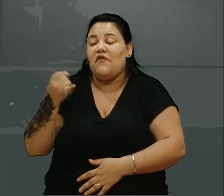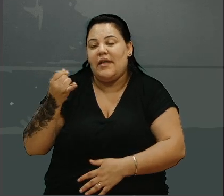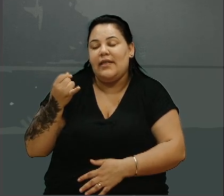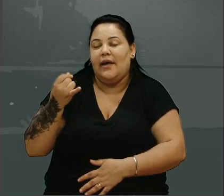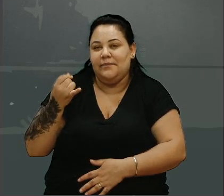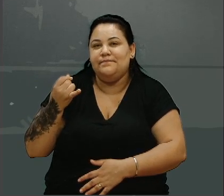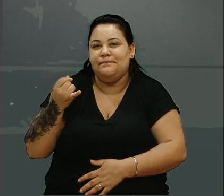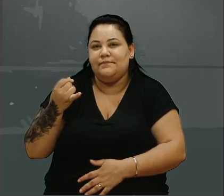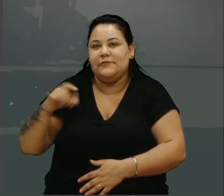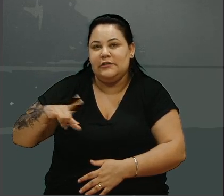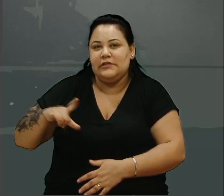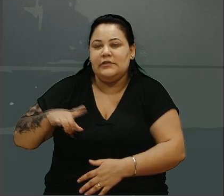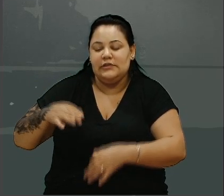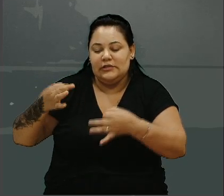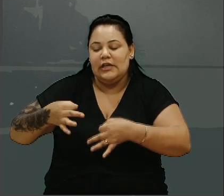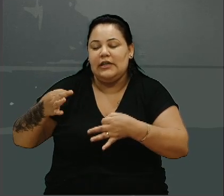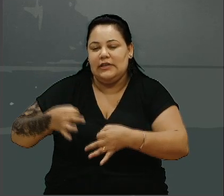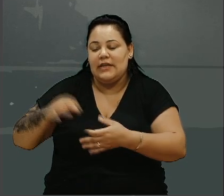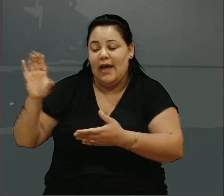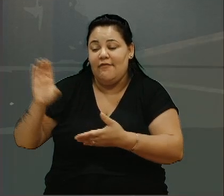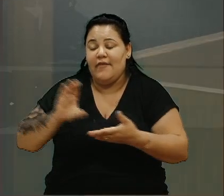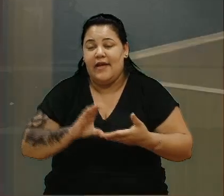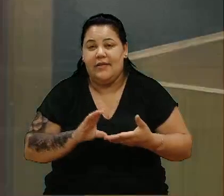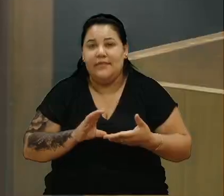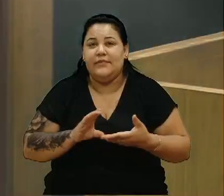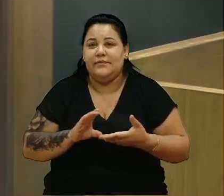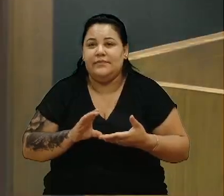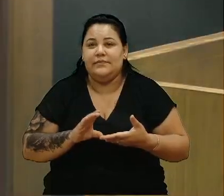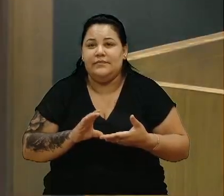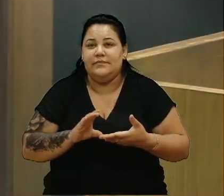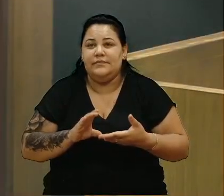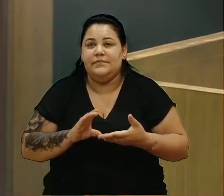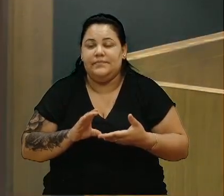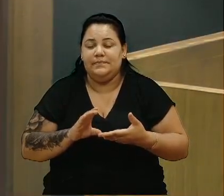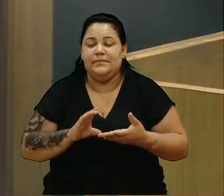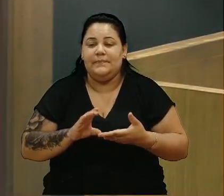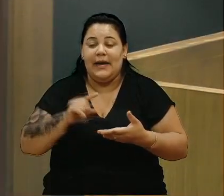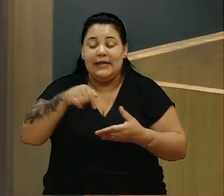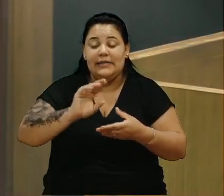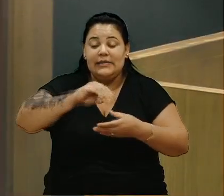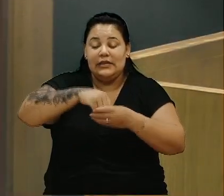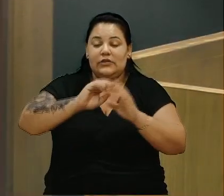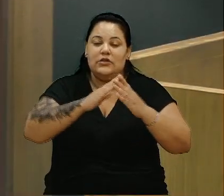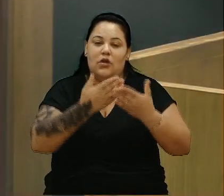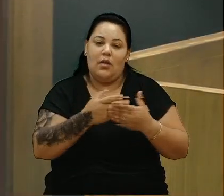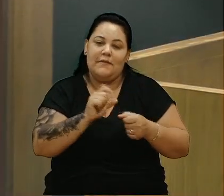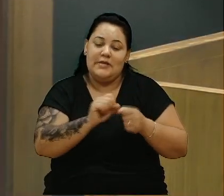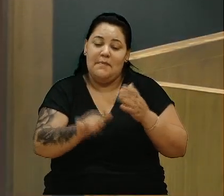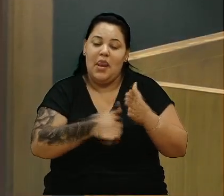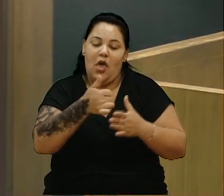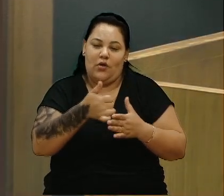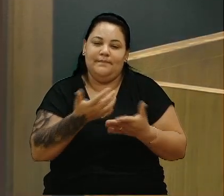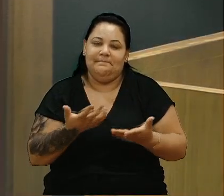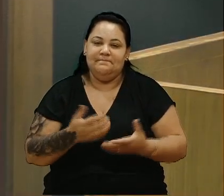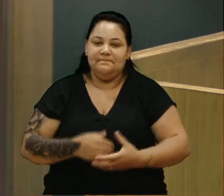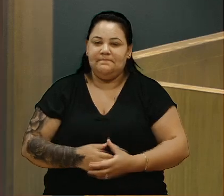essas emendas parlamentares que são muito bem-vindas para a gente fazer melhorias nas